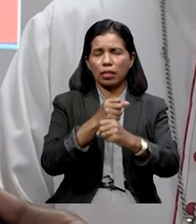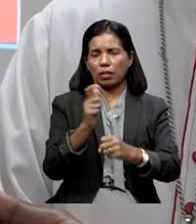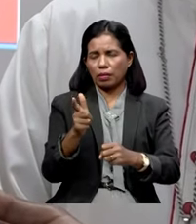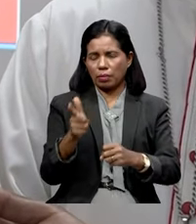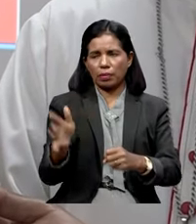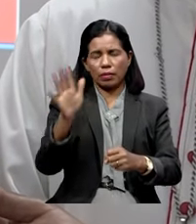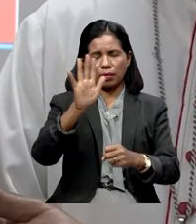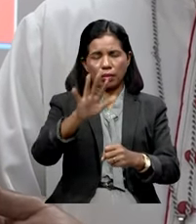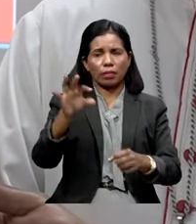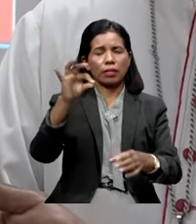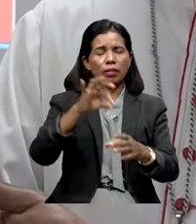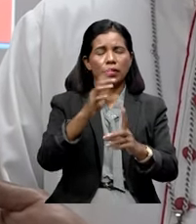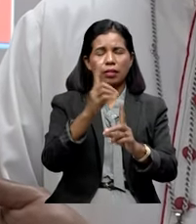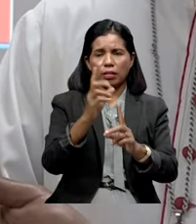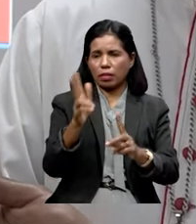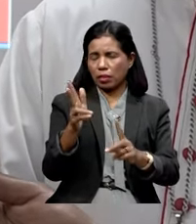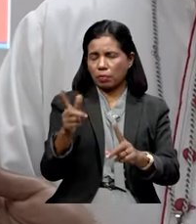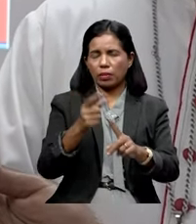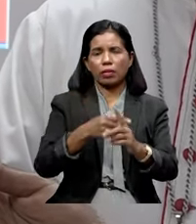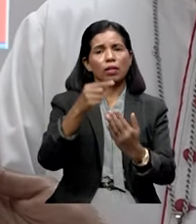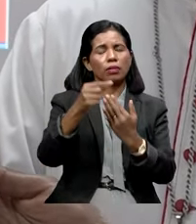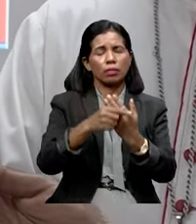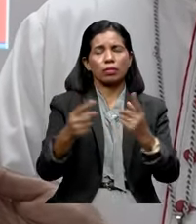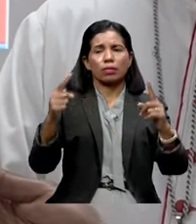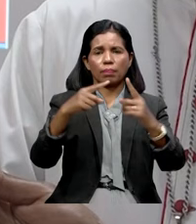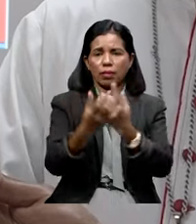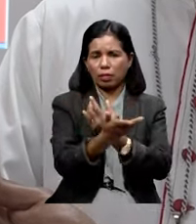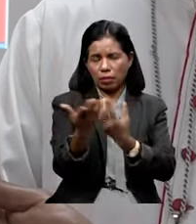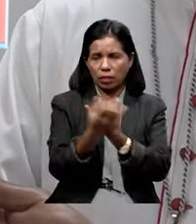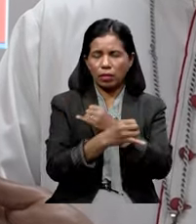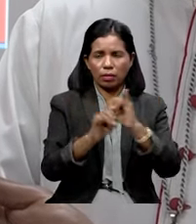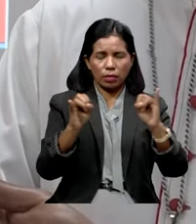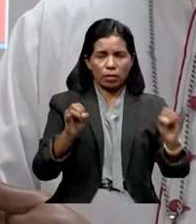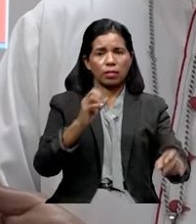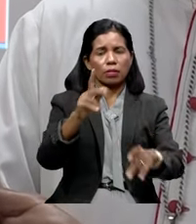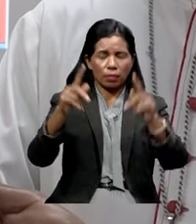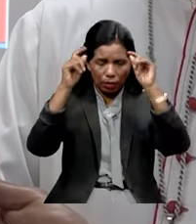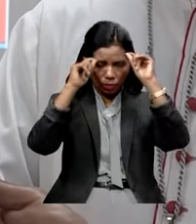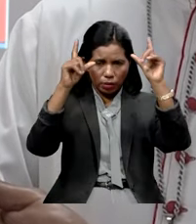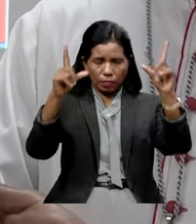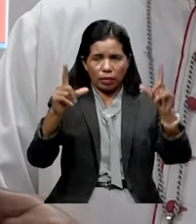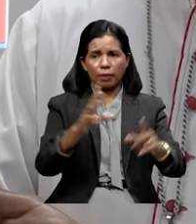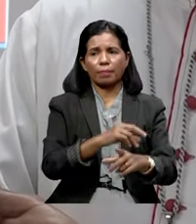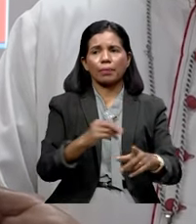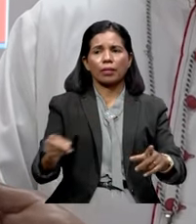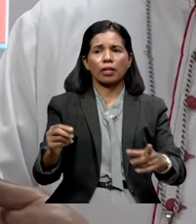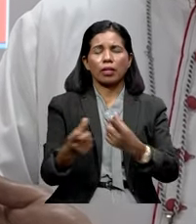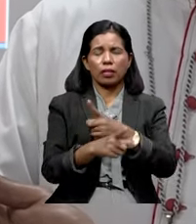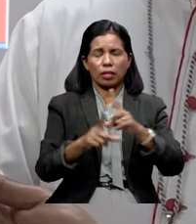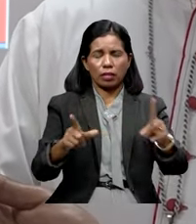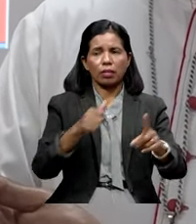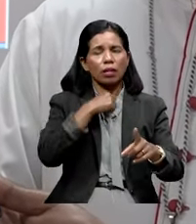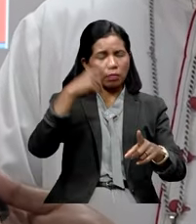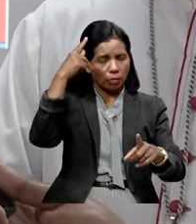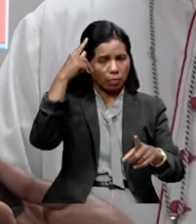da consulta popular que deu a liberdade ao povo timorense. O Vaticano, o Papa, naquela